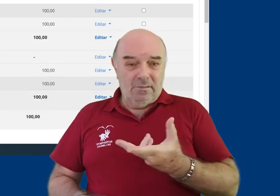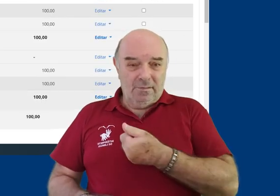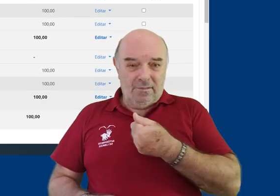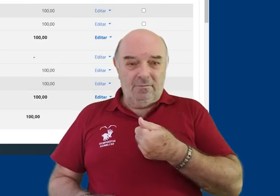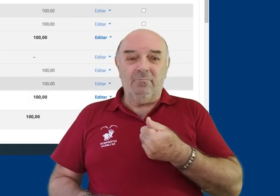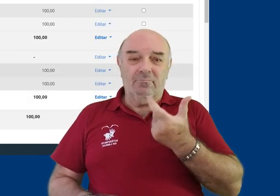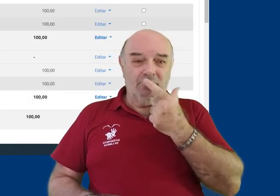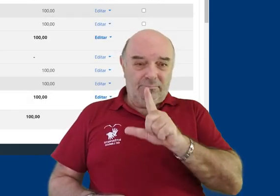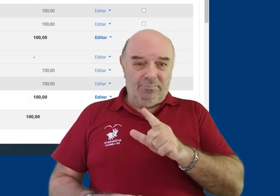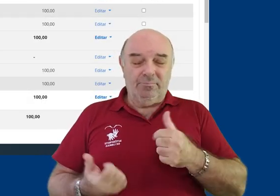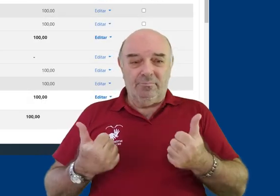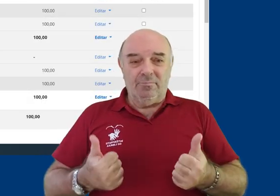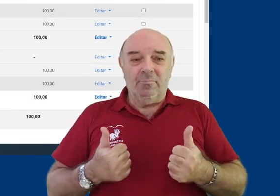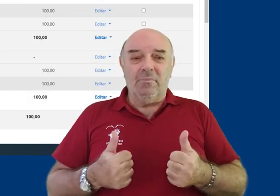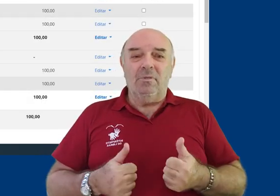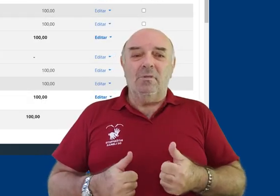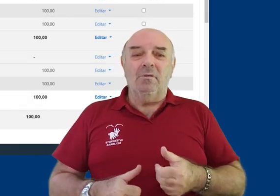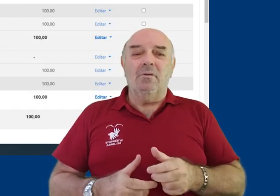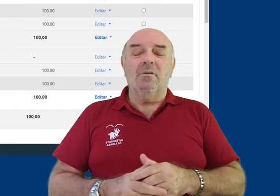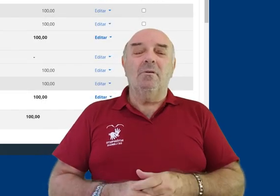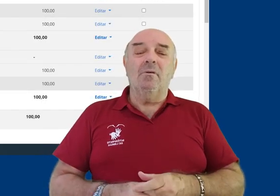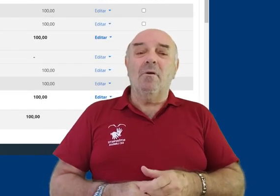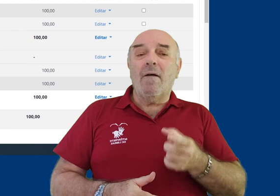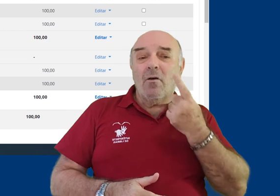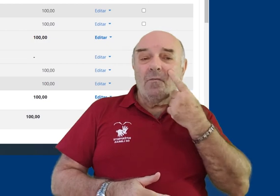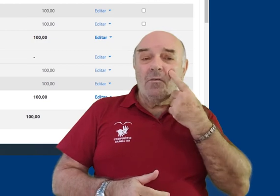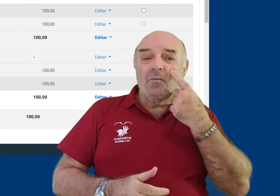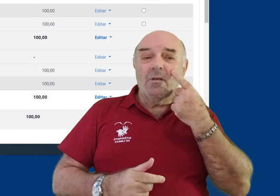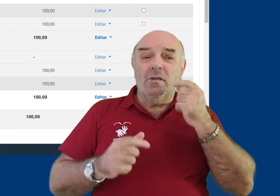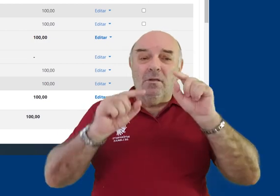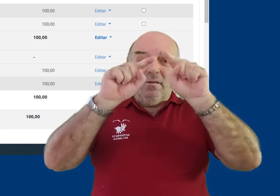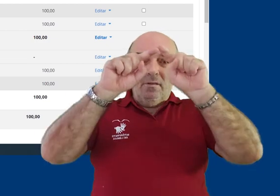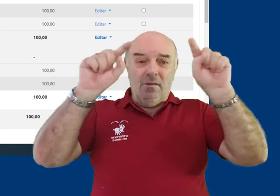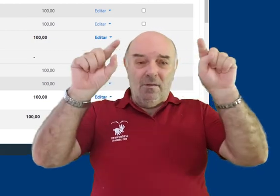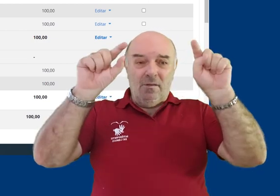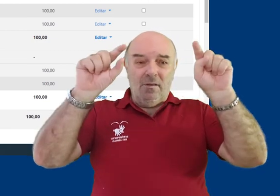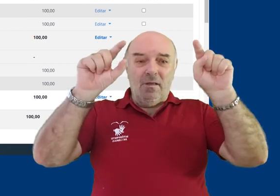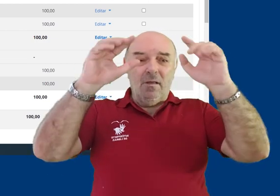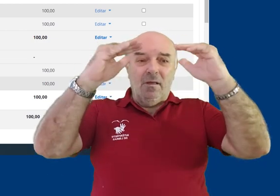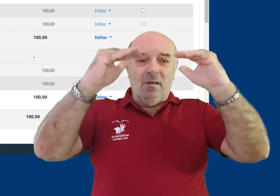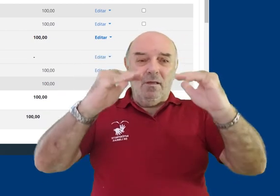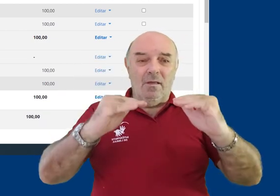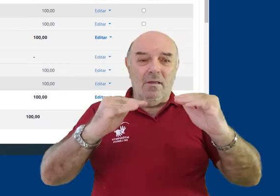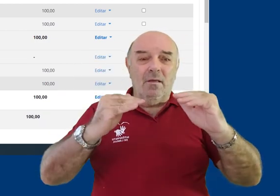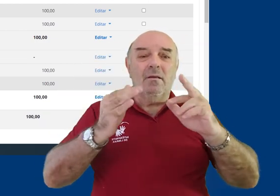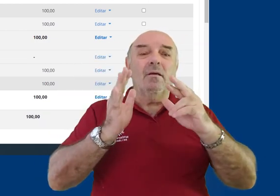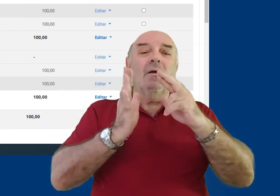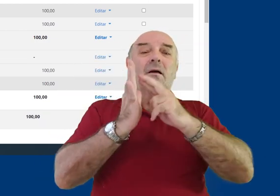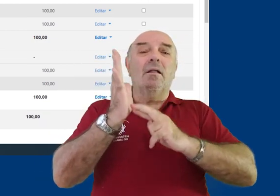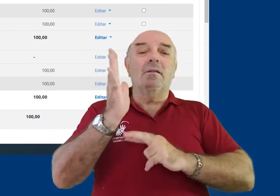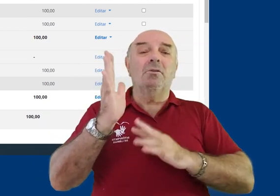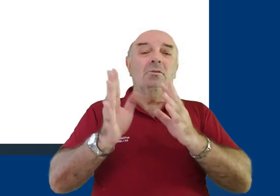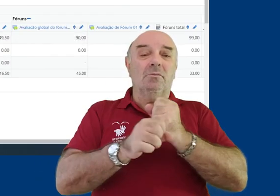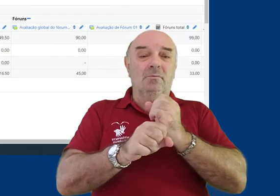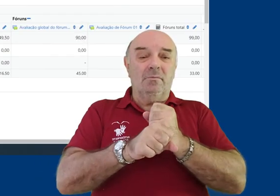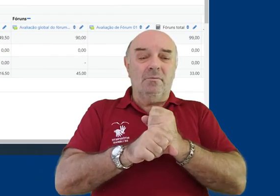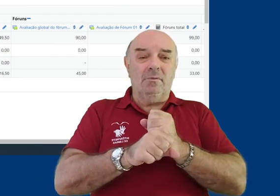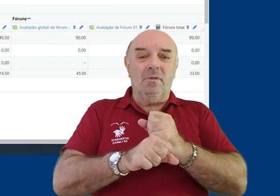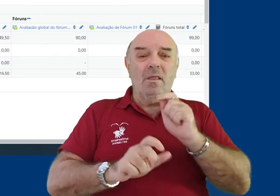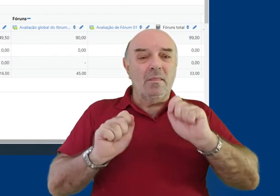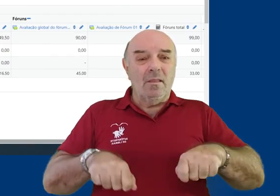As mudanças foram salvas e se eu seguir agora para o relatório de notas,